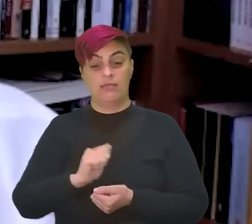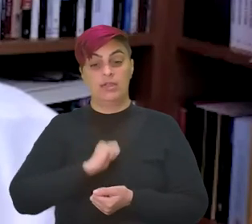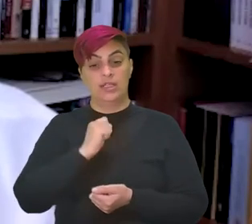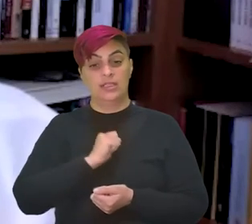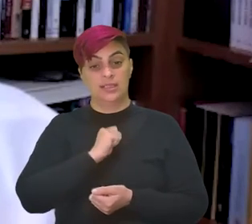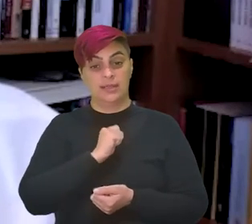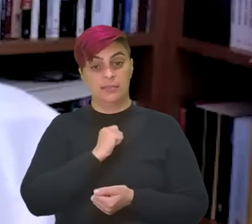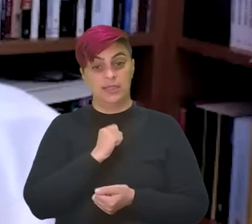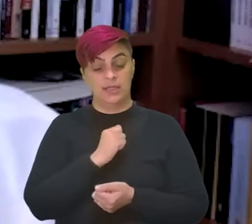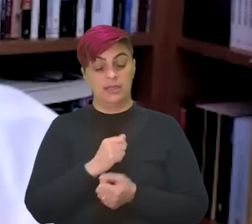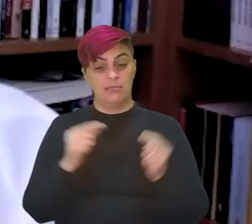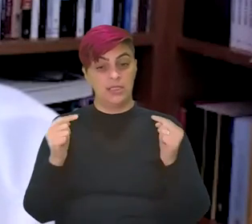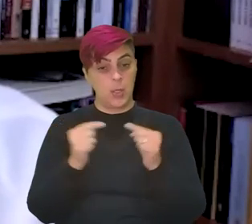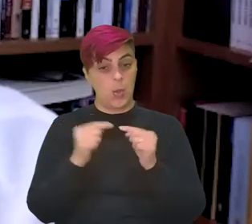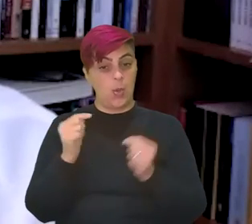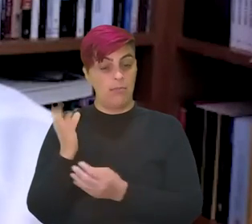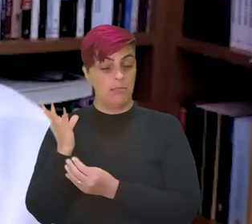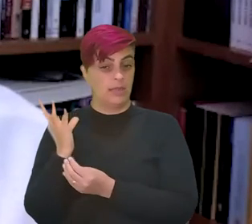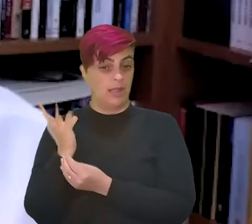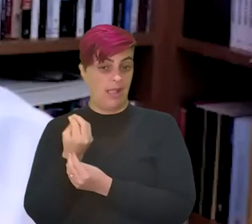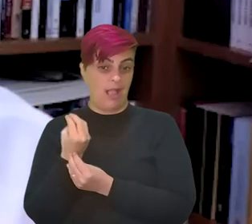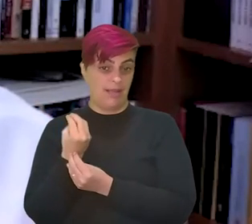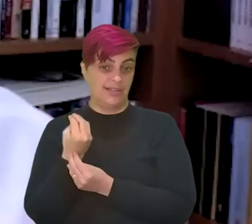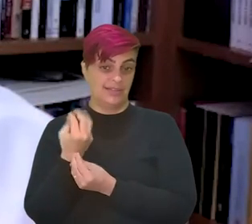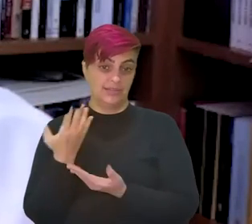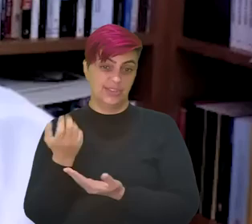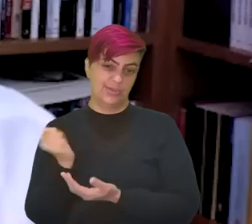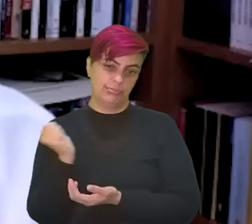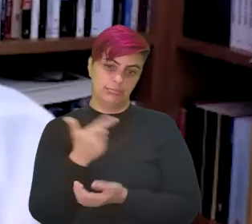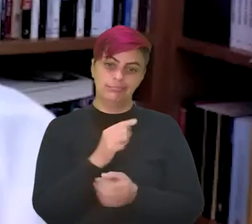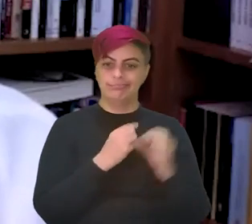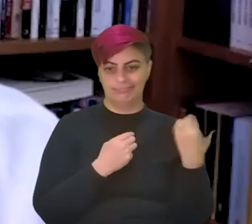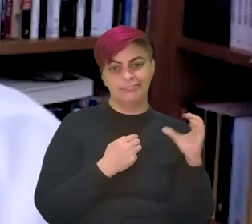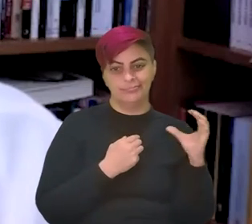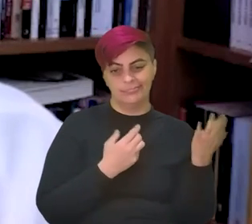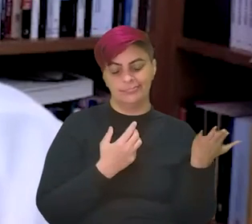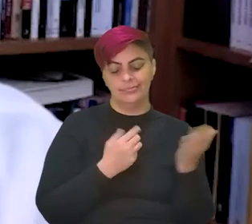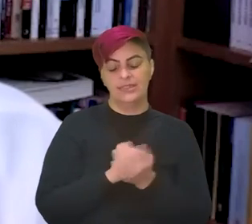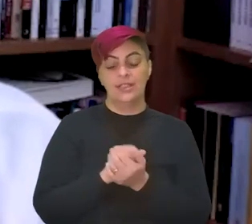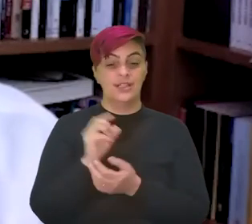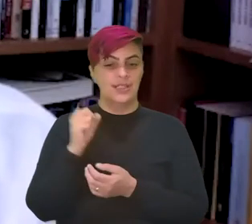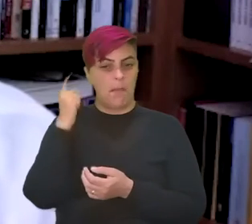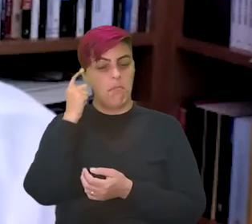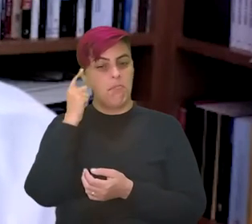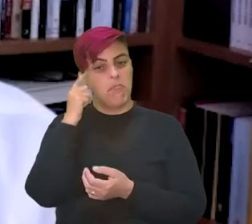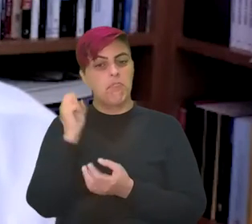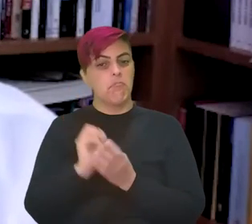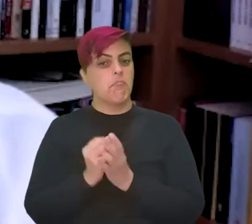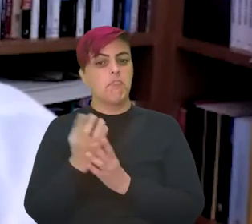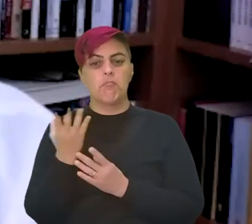dizia que a antropologia era mais arte do que ciência, né, um pouco